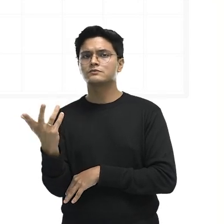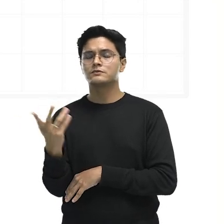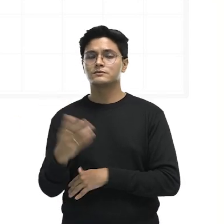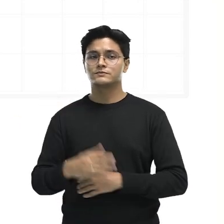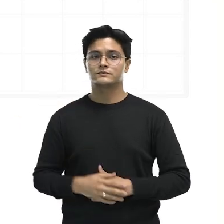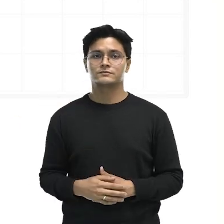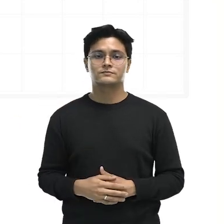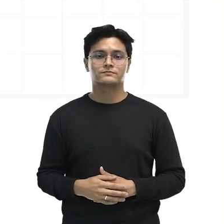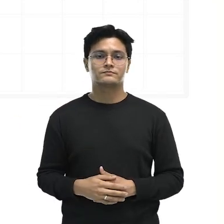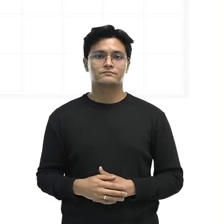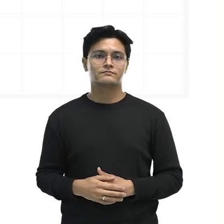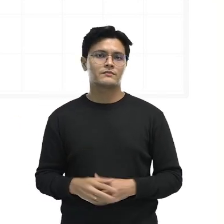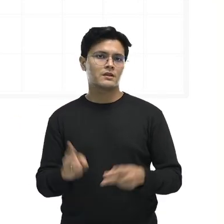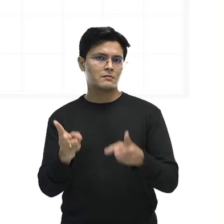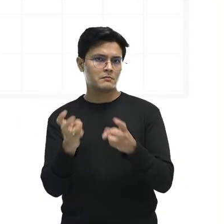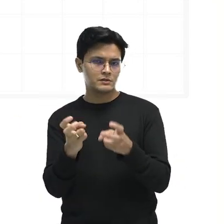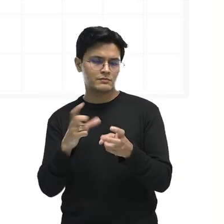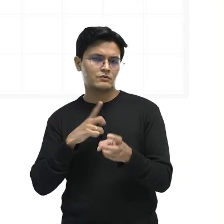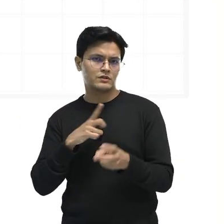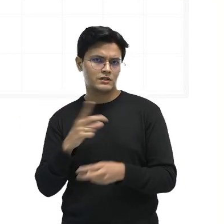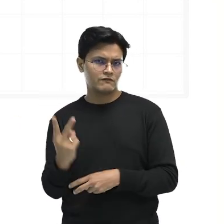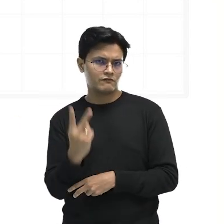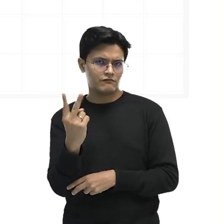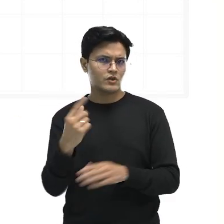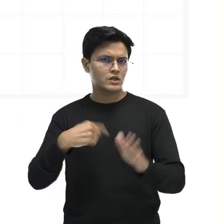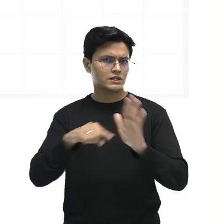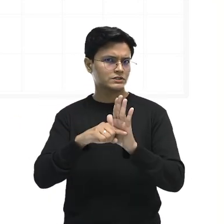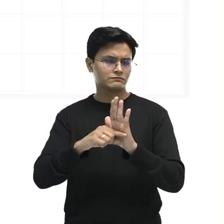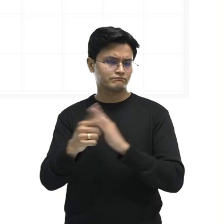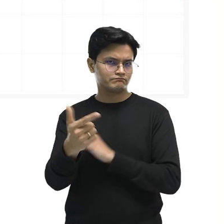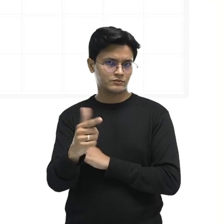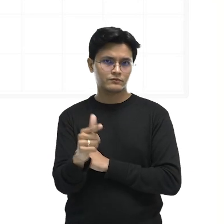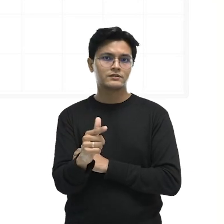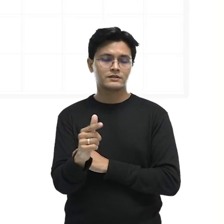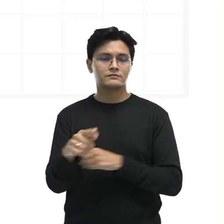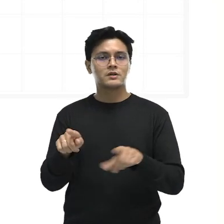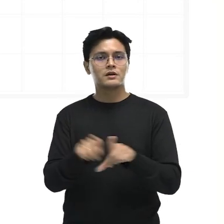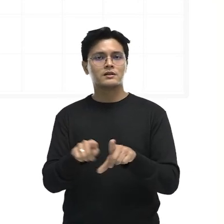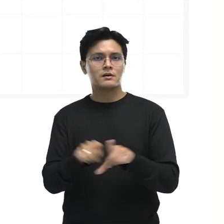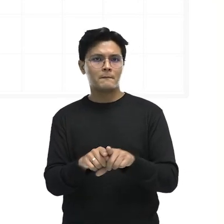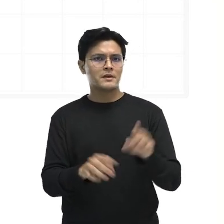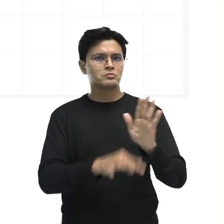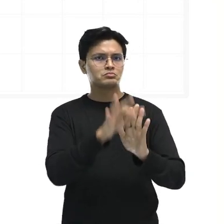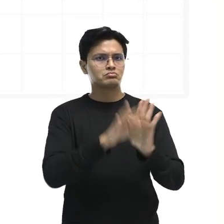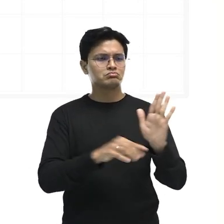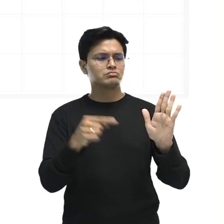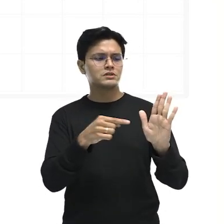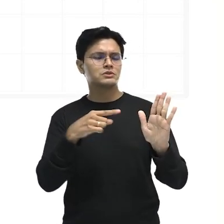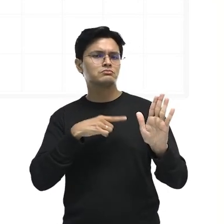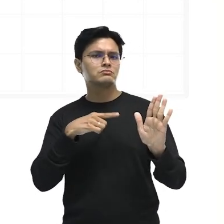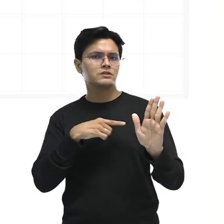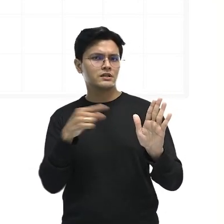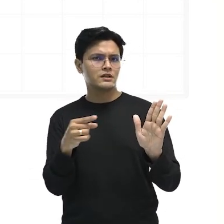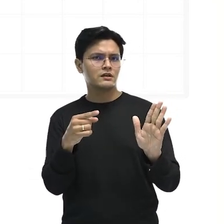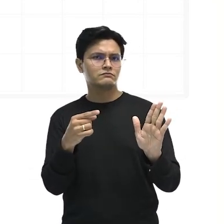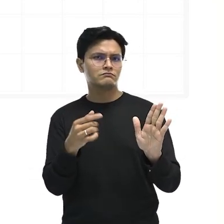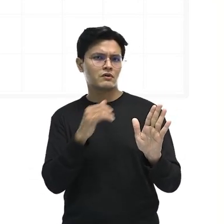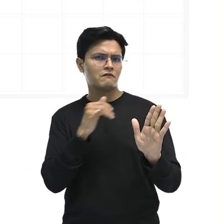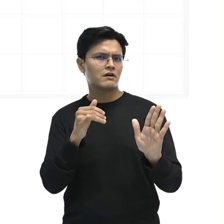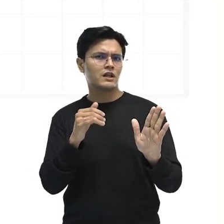Bom, vocês já viram que eu não tenho nenhum valor negativo, tá? Em momento nenhum ele disse que são números inteiros.